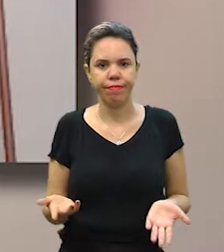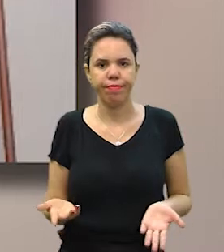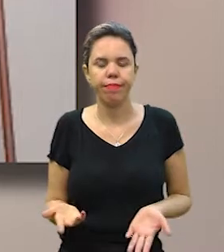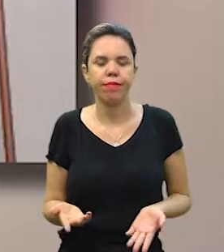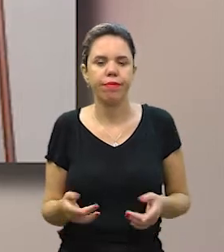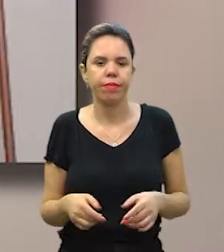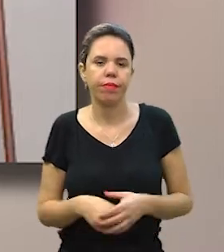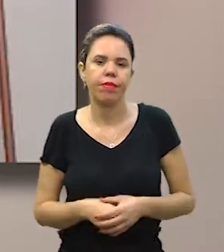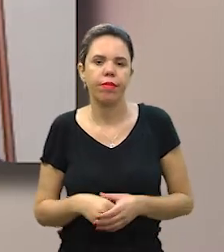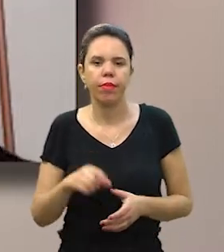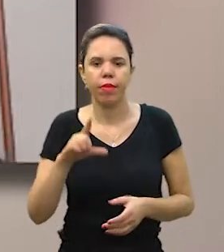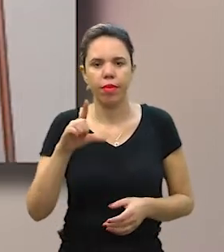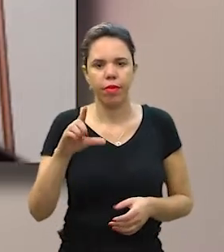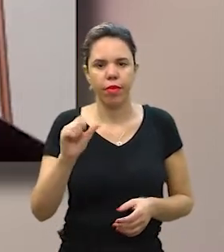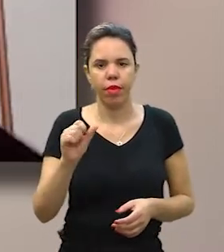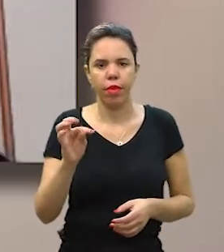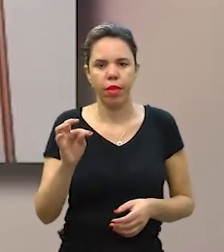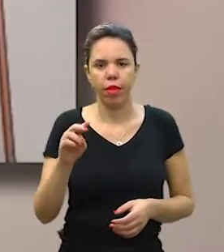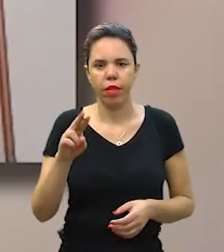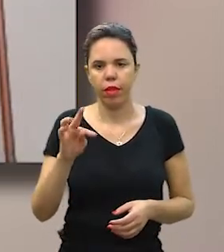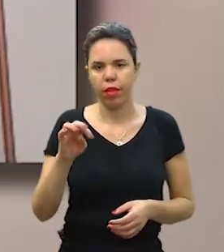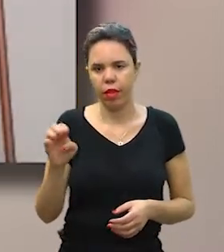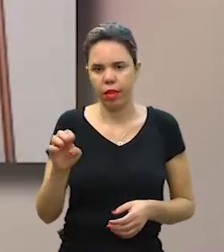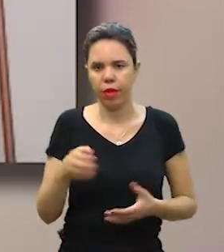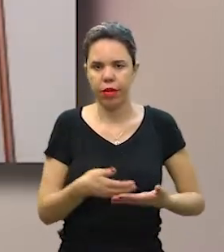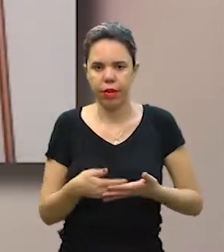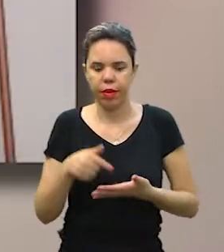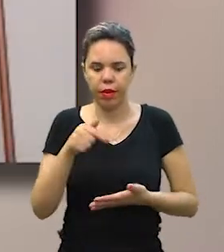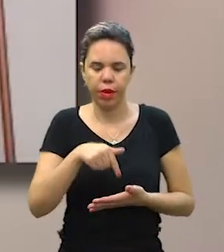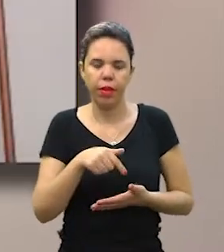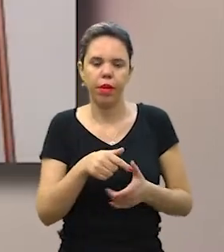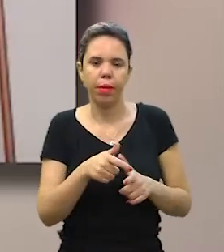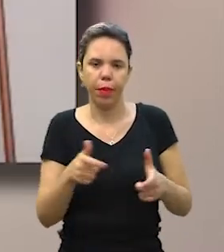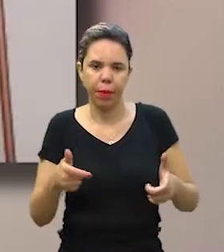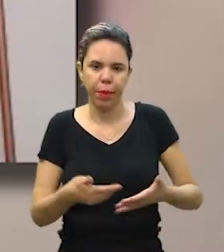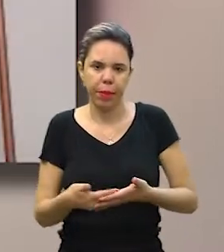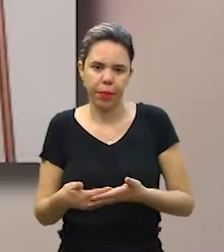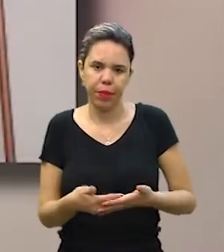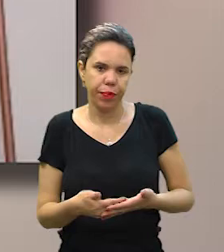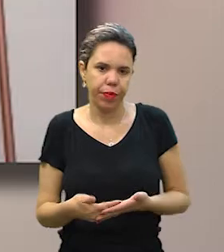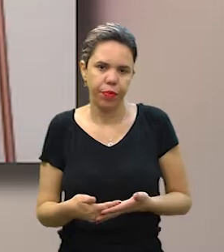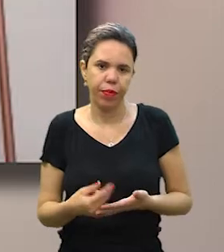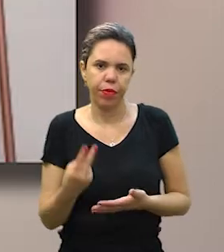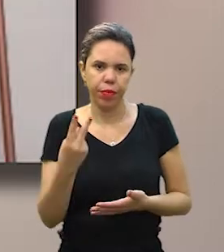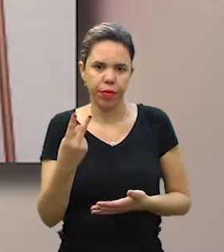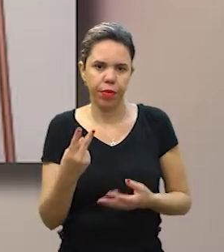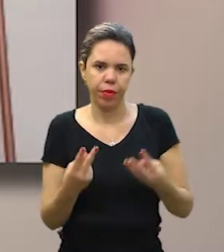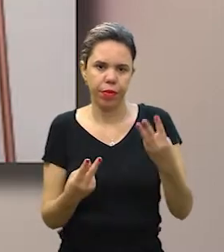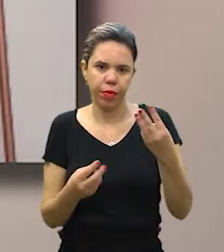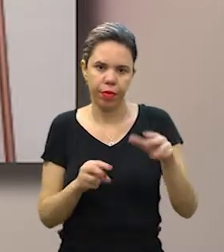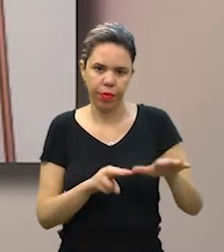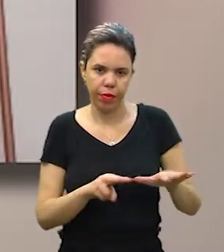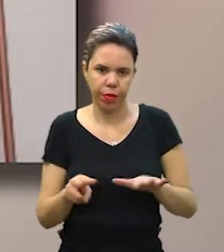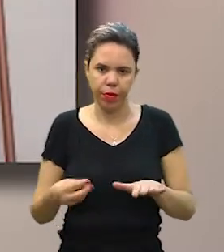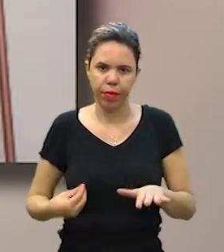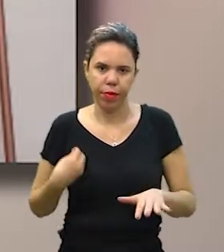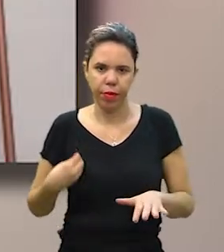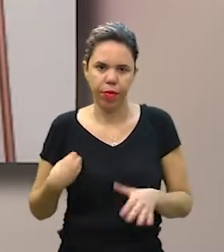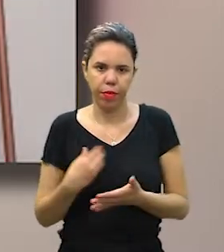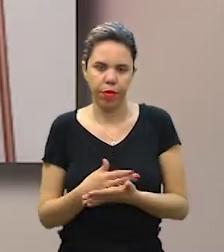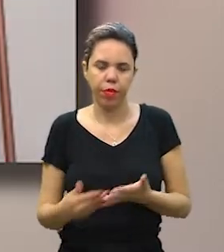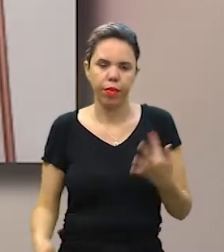do lactente, para a maioria, ela vem aí a partir da segunda, terceira semana de